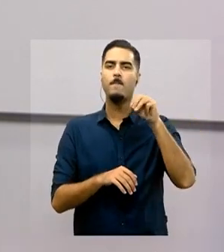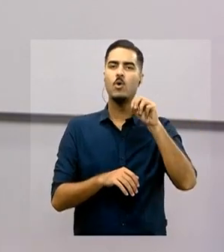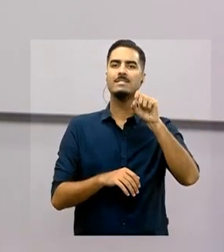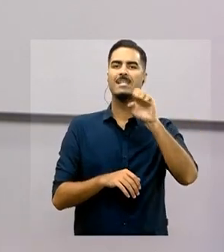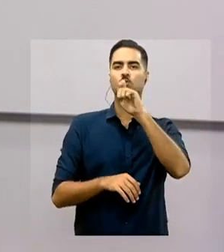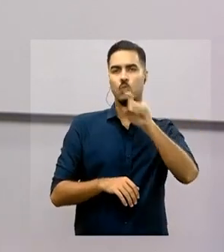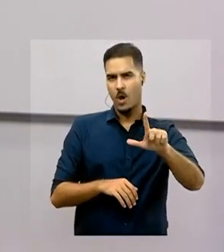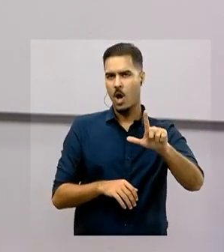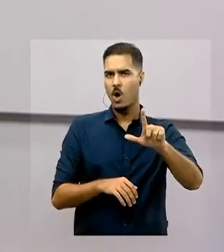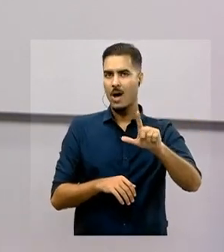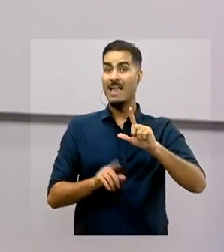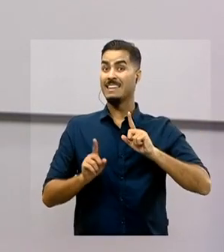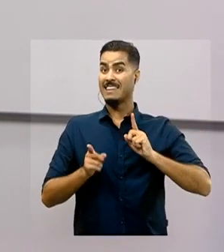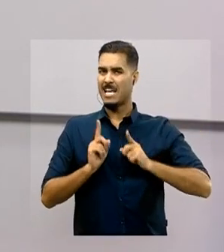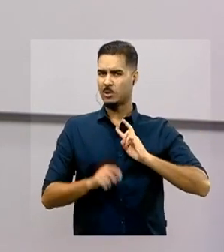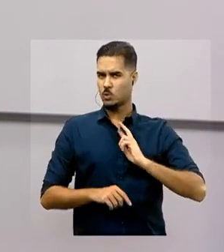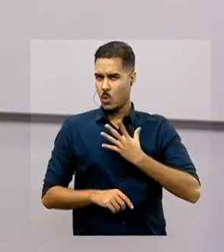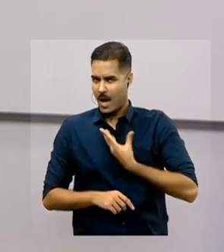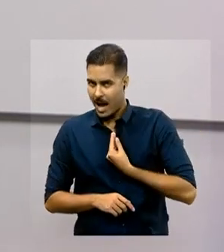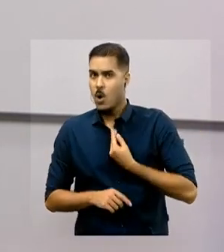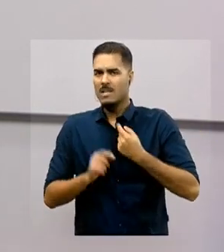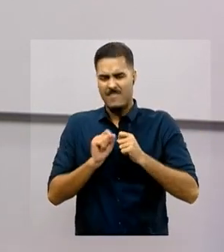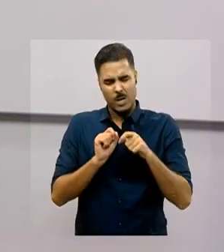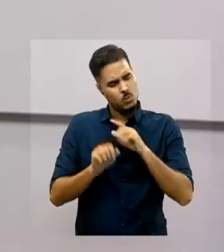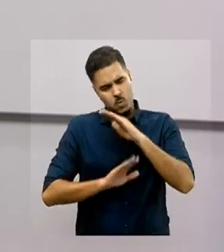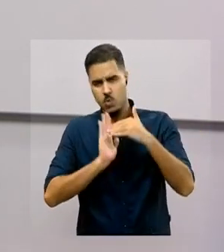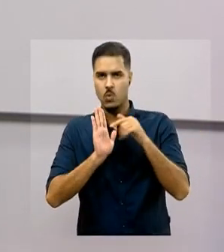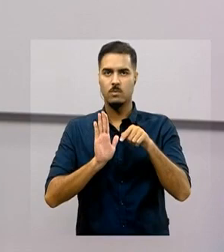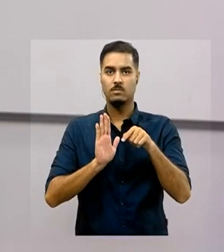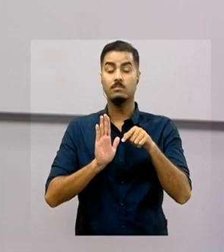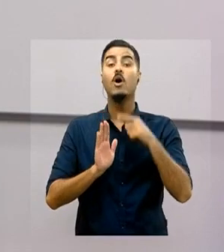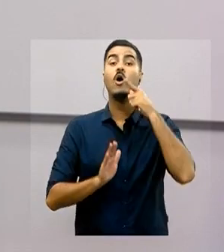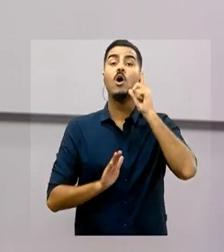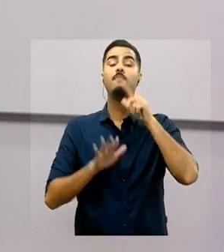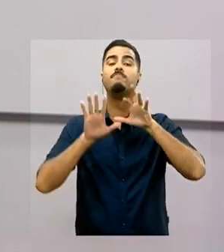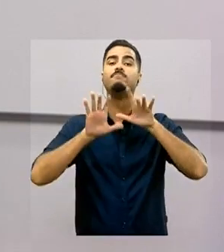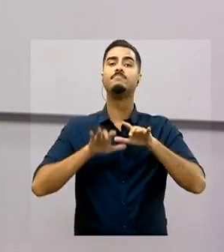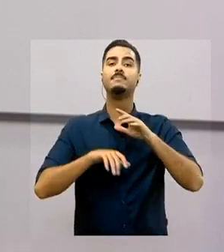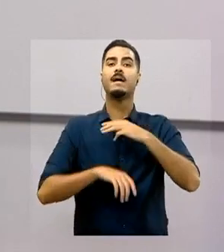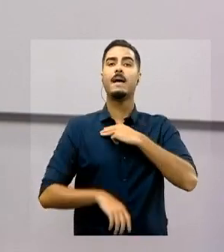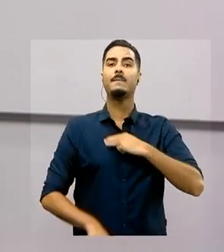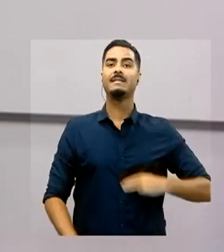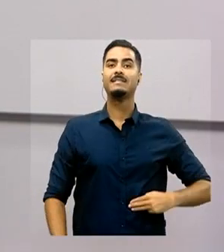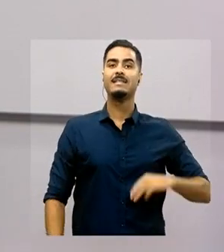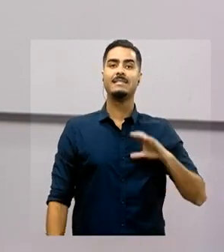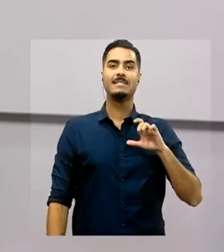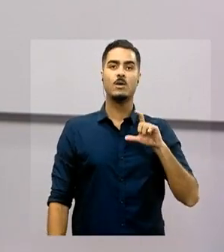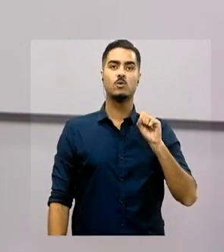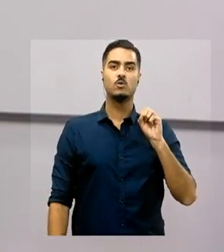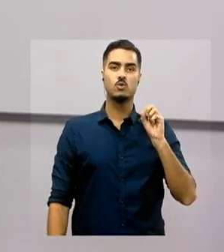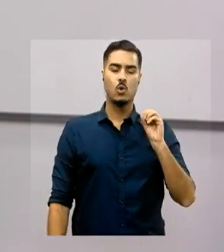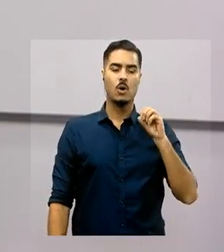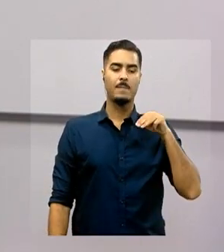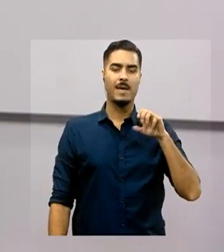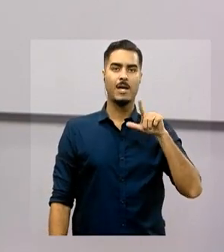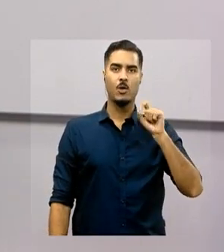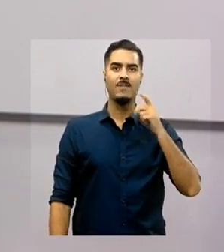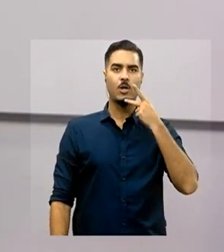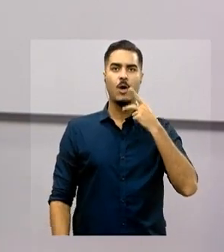contra os homossexuais e transexuais. Ontem, relator do caso, o ministro Celso de Mello, votou a favor da equiparação da